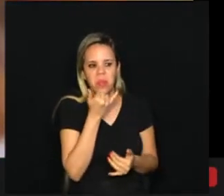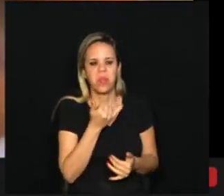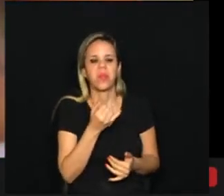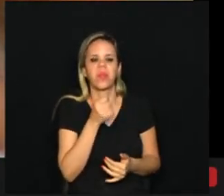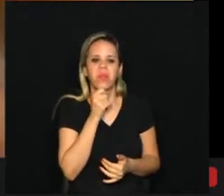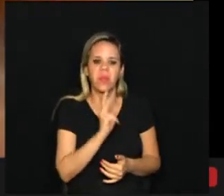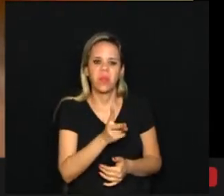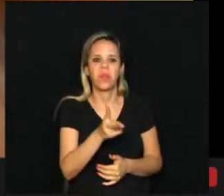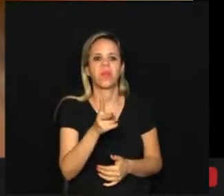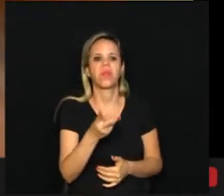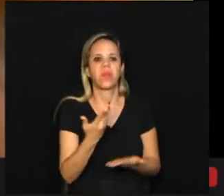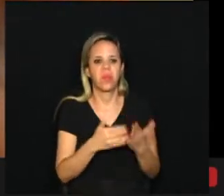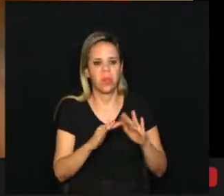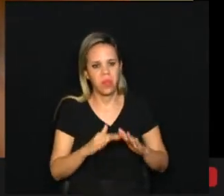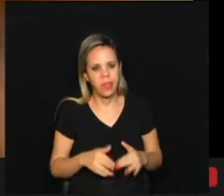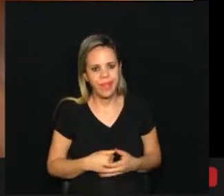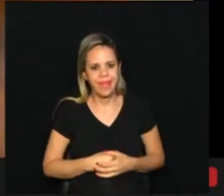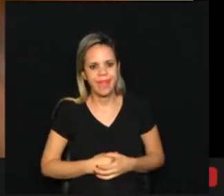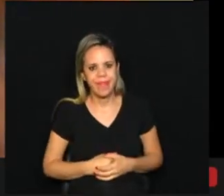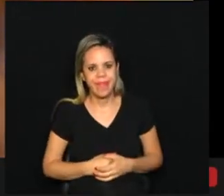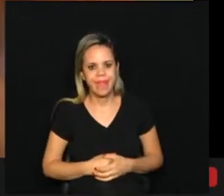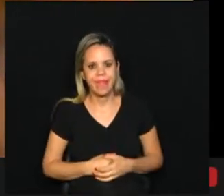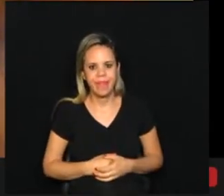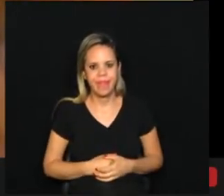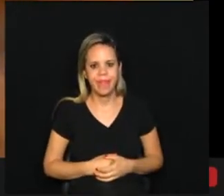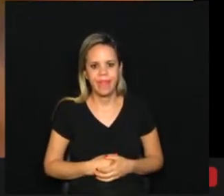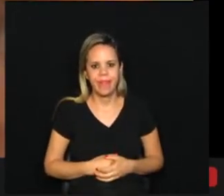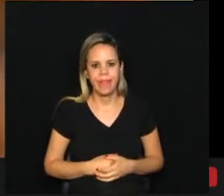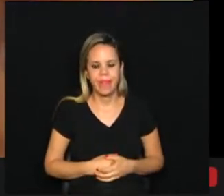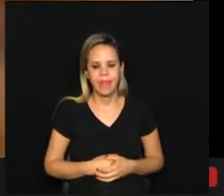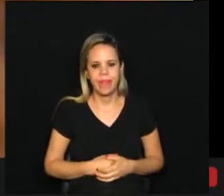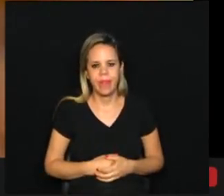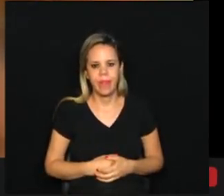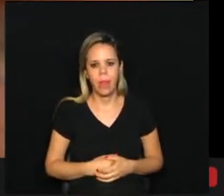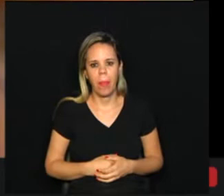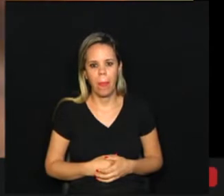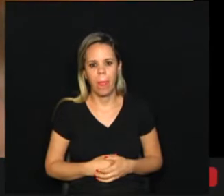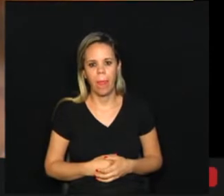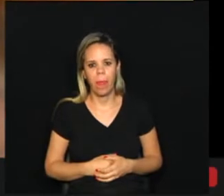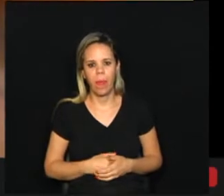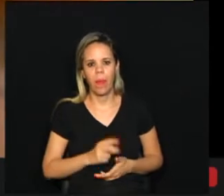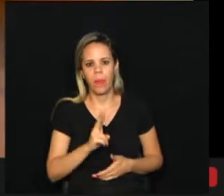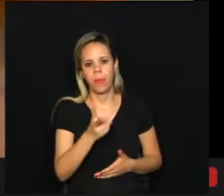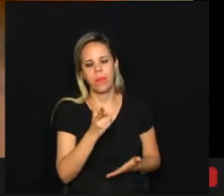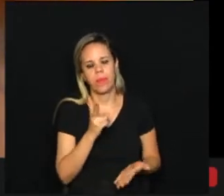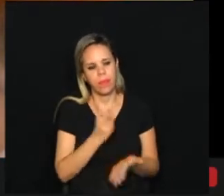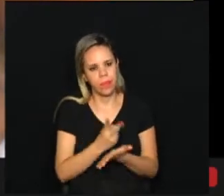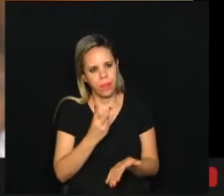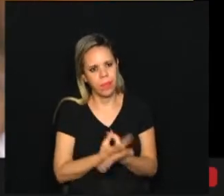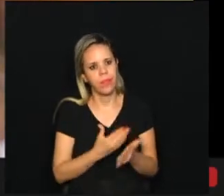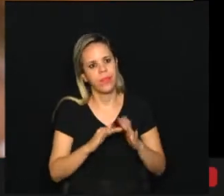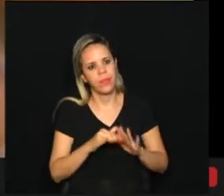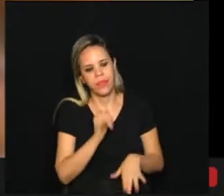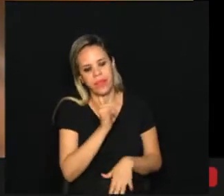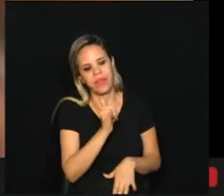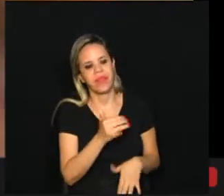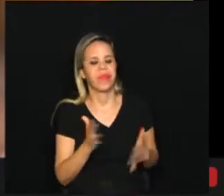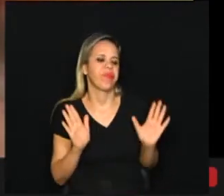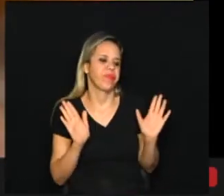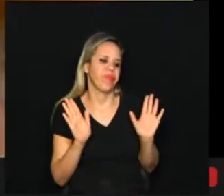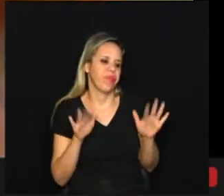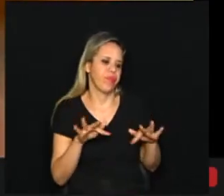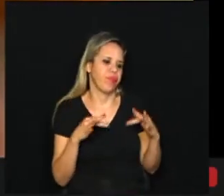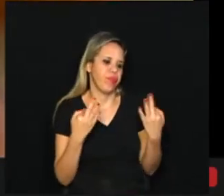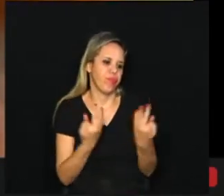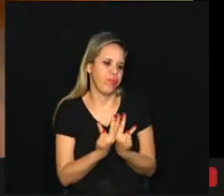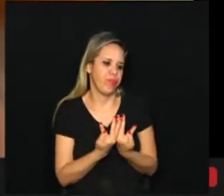ainda assim a escola... Ainda assim, a escola continuou batendo na mesma tecla, dizendo que a família